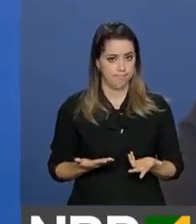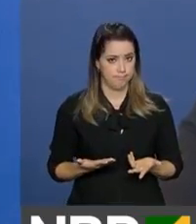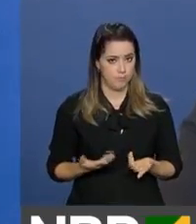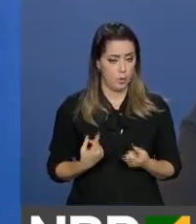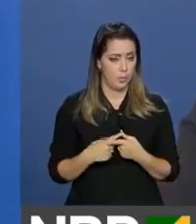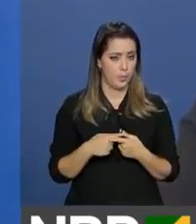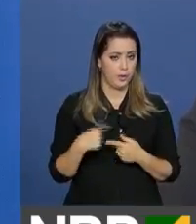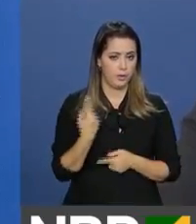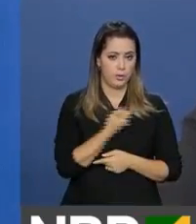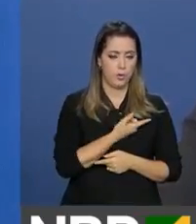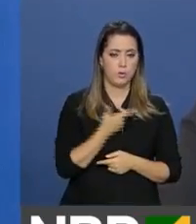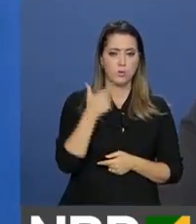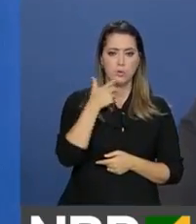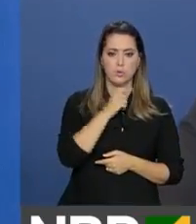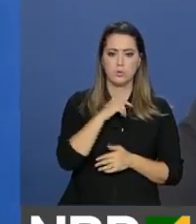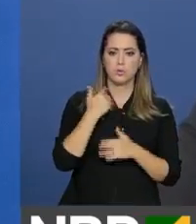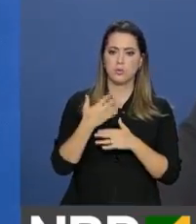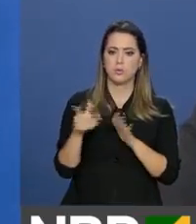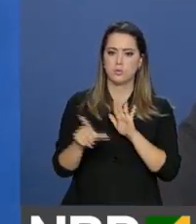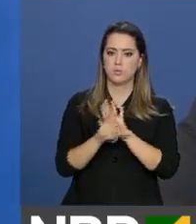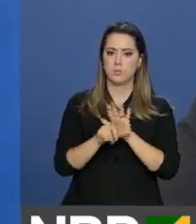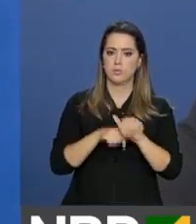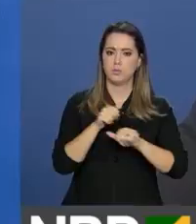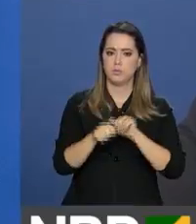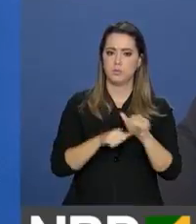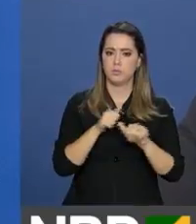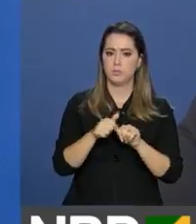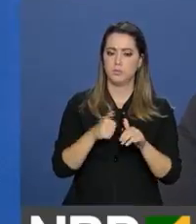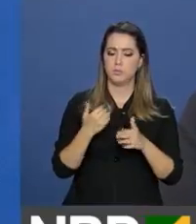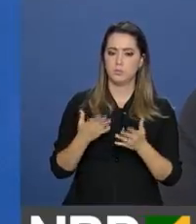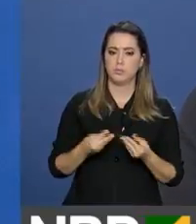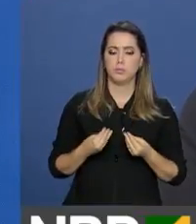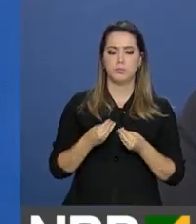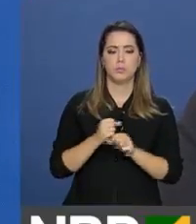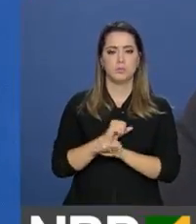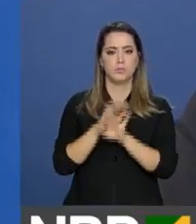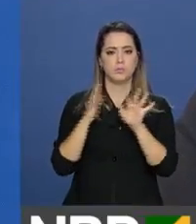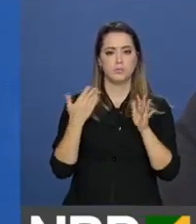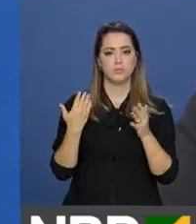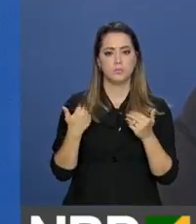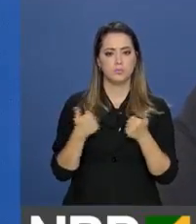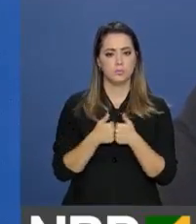porque, convenhamos, conseguimos fazer as reformas que vieram à luz